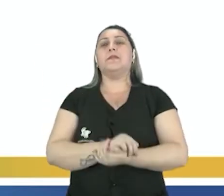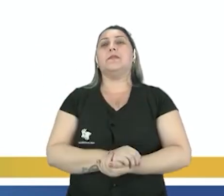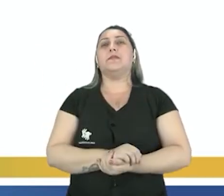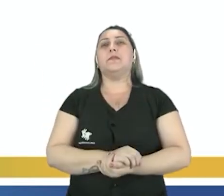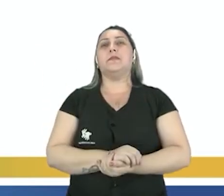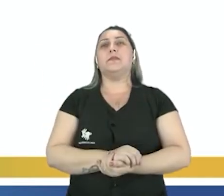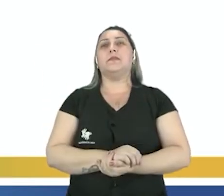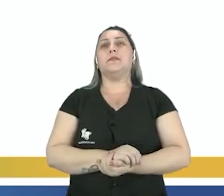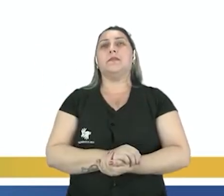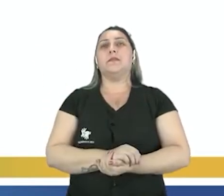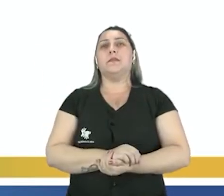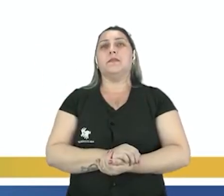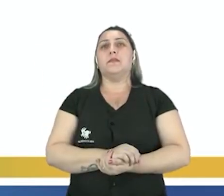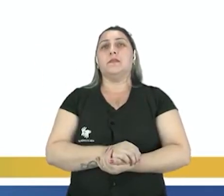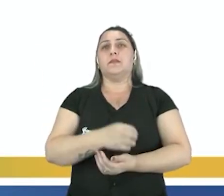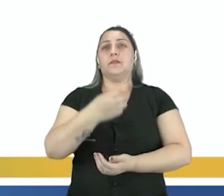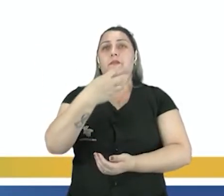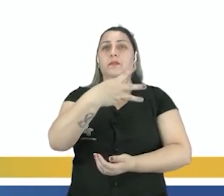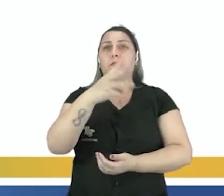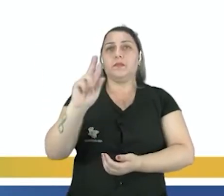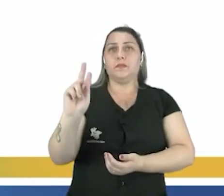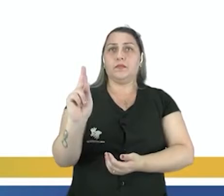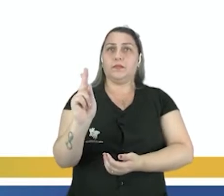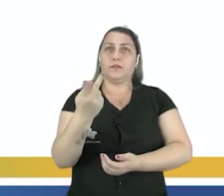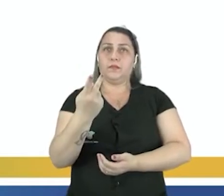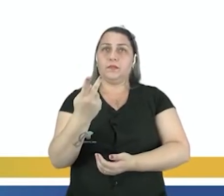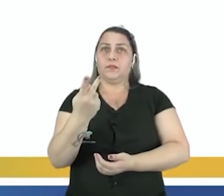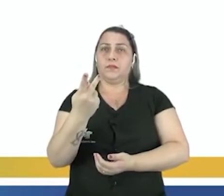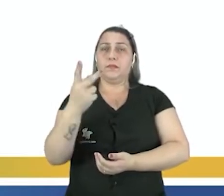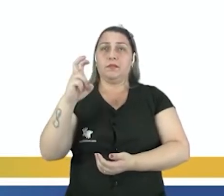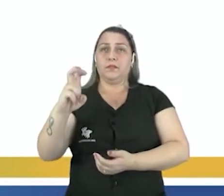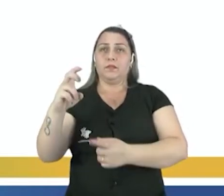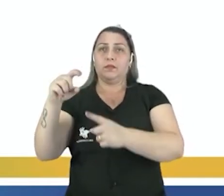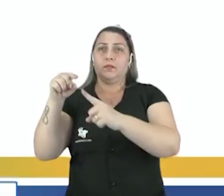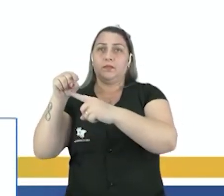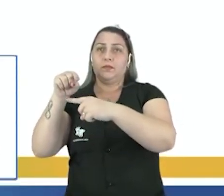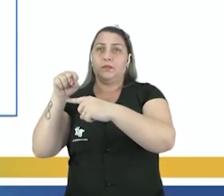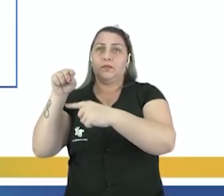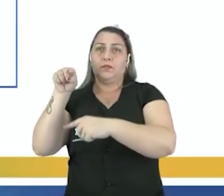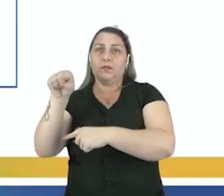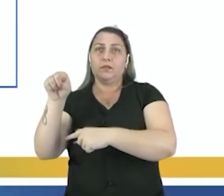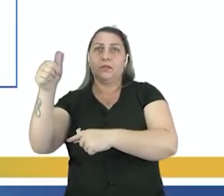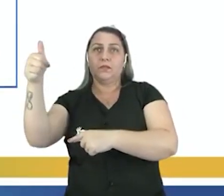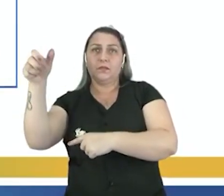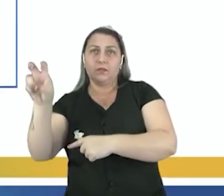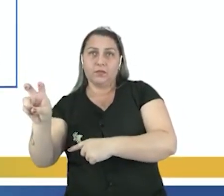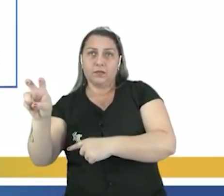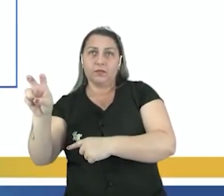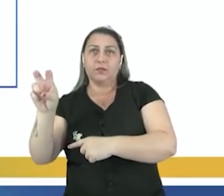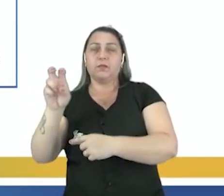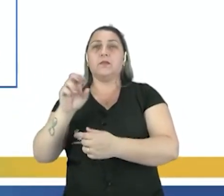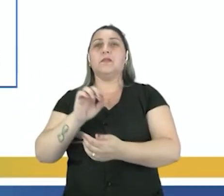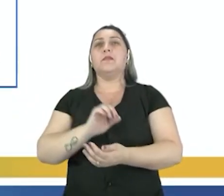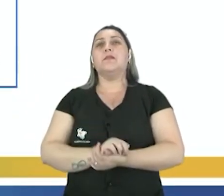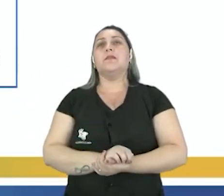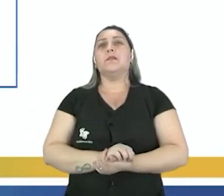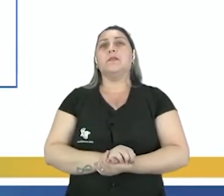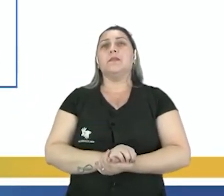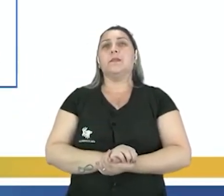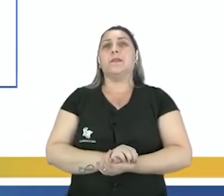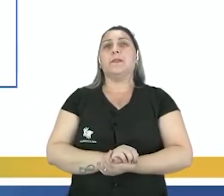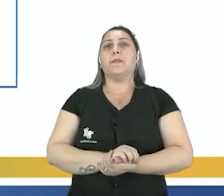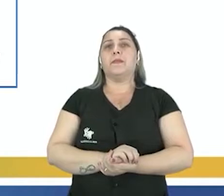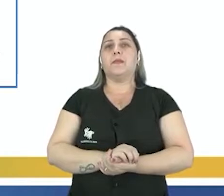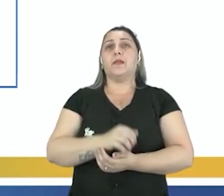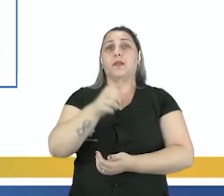extremos. Então, 3 vezes H vai ser igual a 5 vezes 15. E aí, colocando isso em forma de equação, 3H é